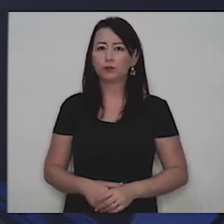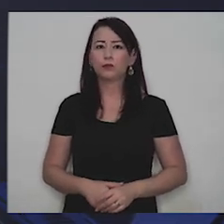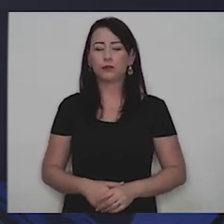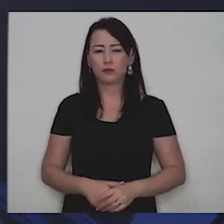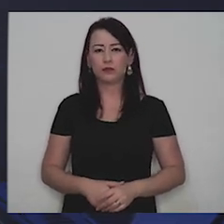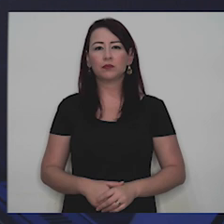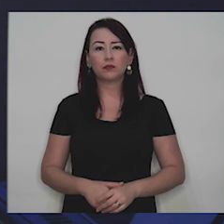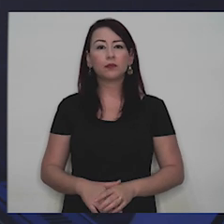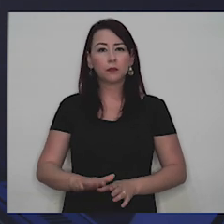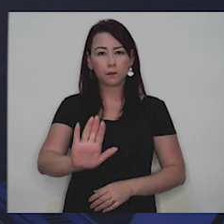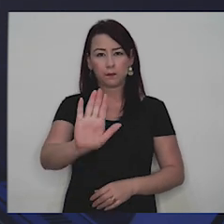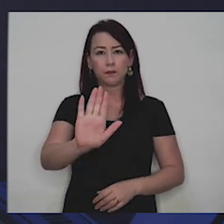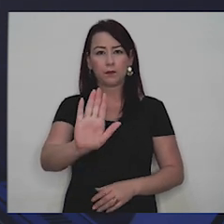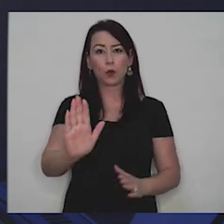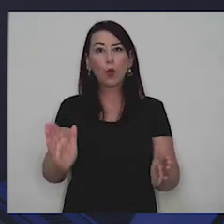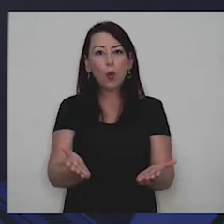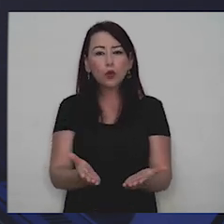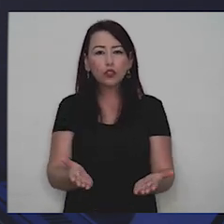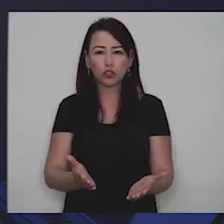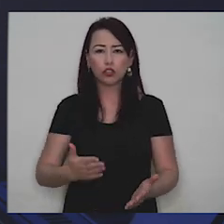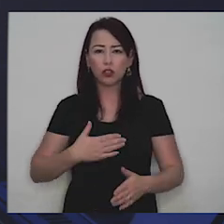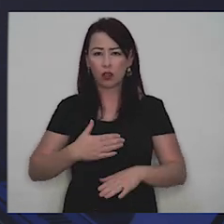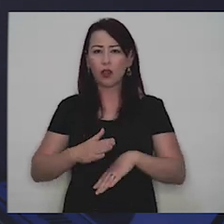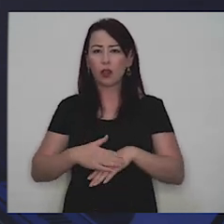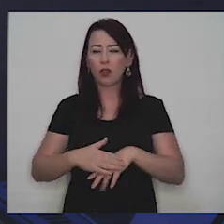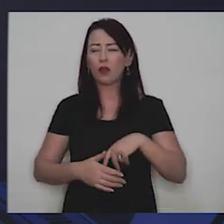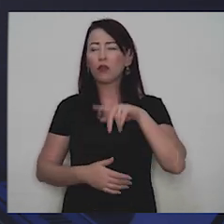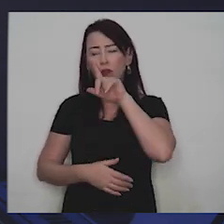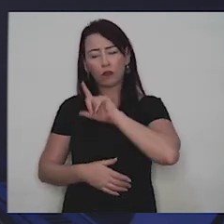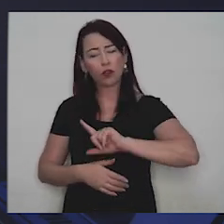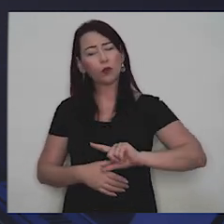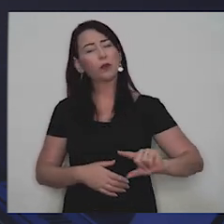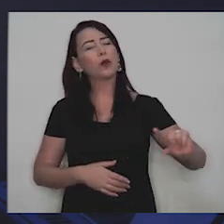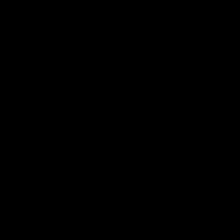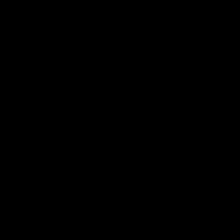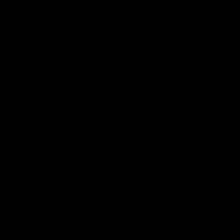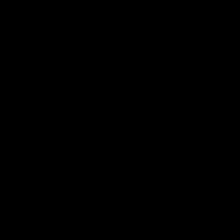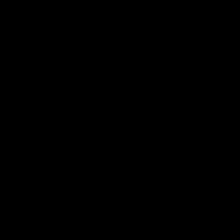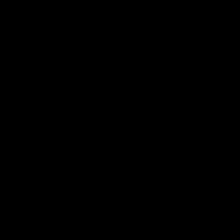Hoje eu vou embora.